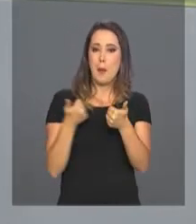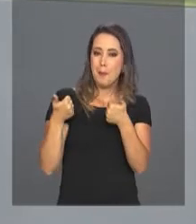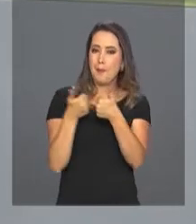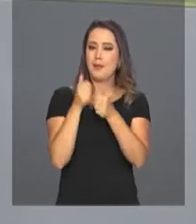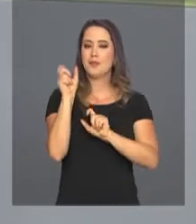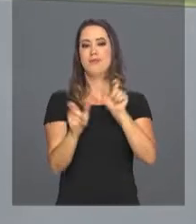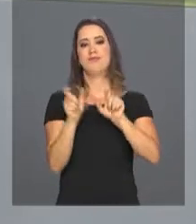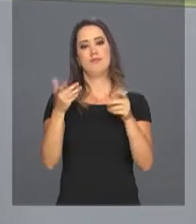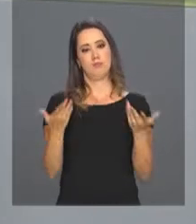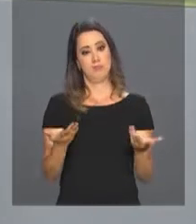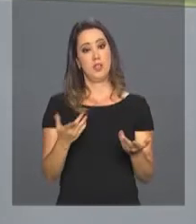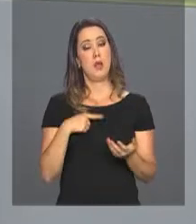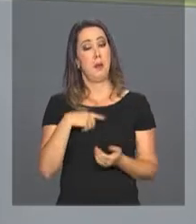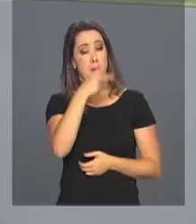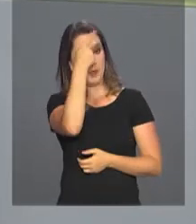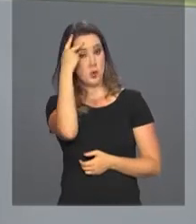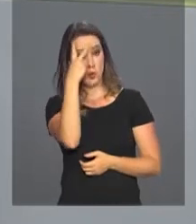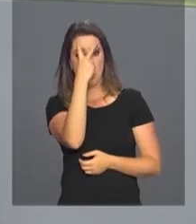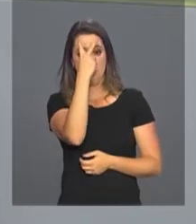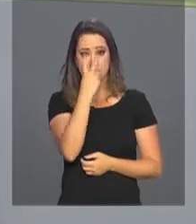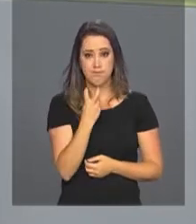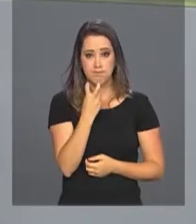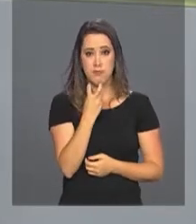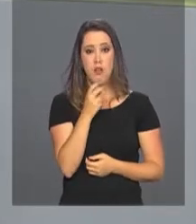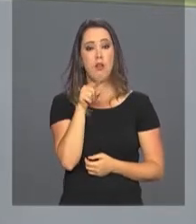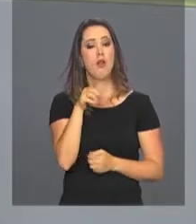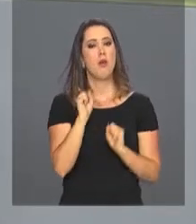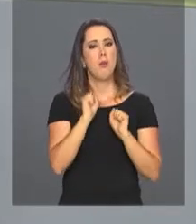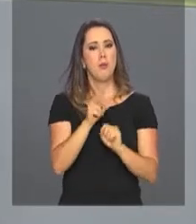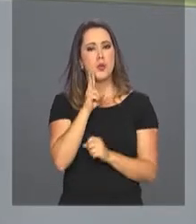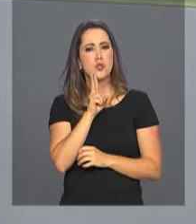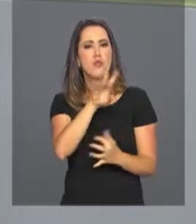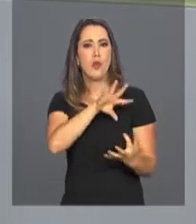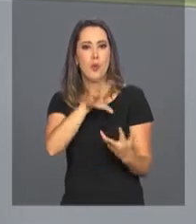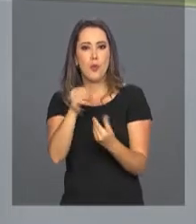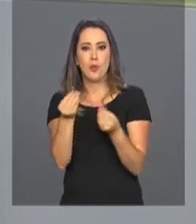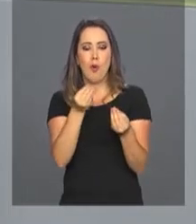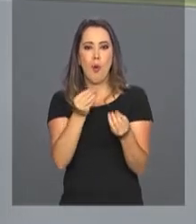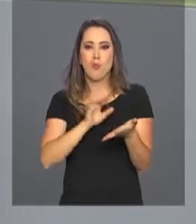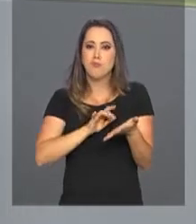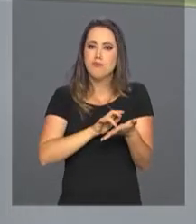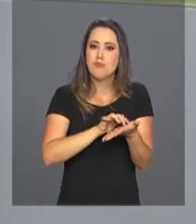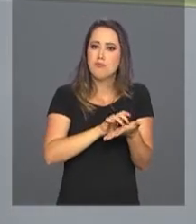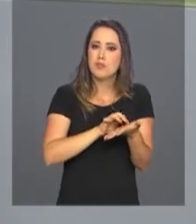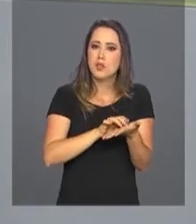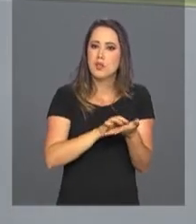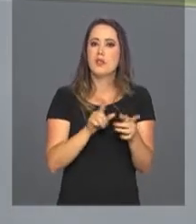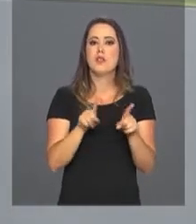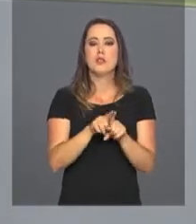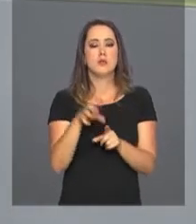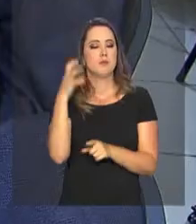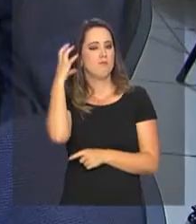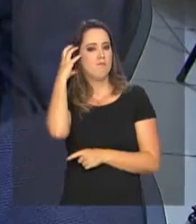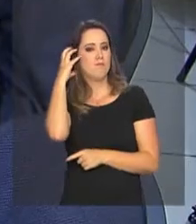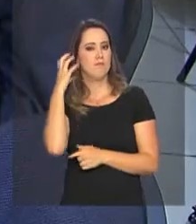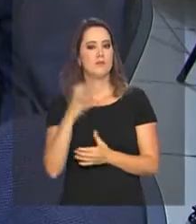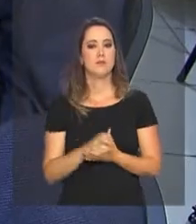leitores para quem tem deficiência visual uma forma de ver o mundo são os livros em braille e os audiolivros